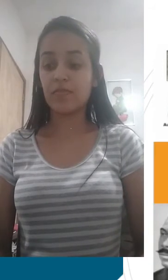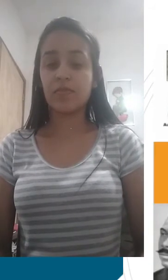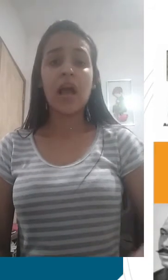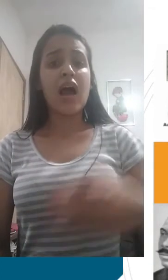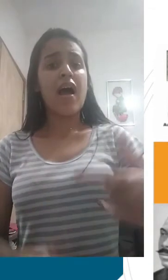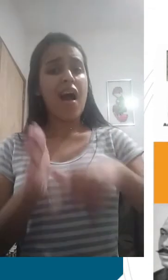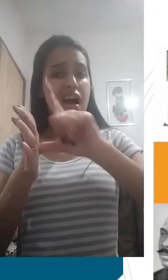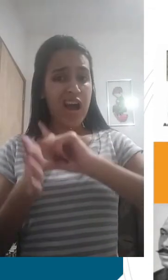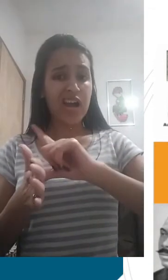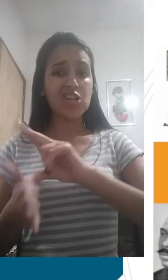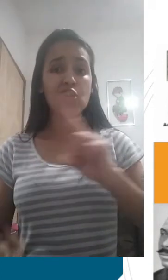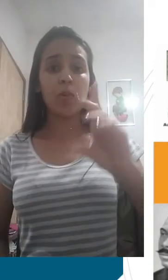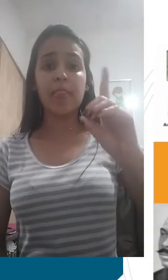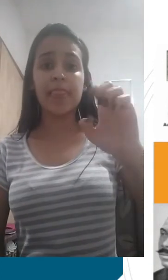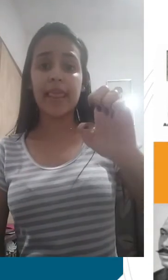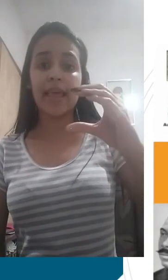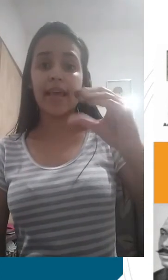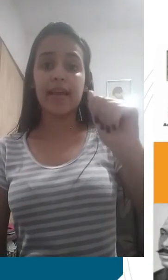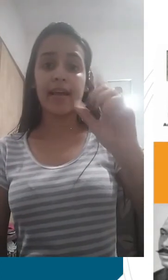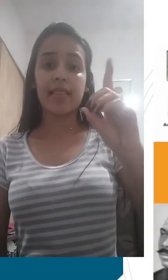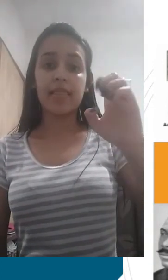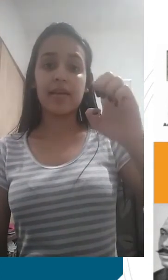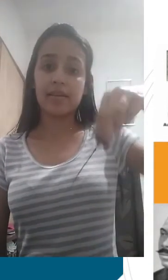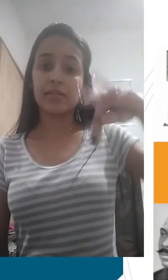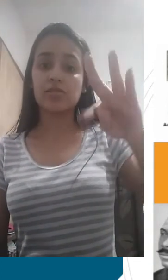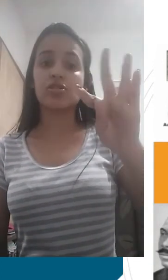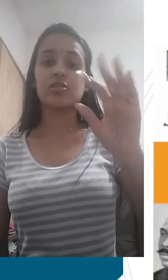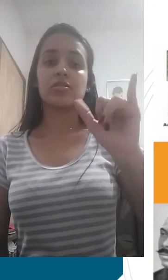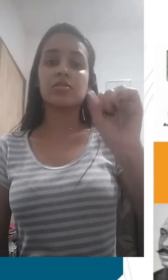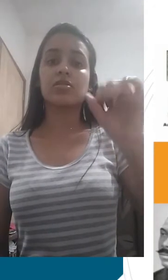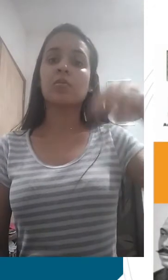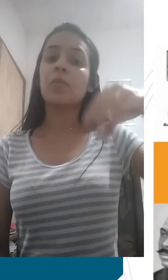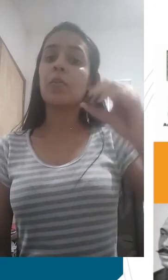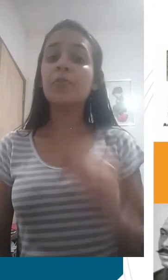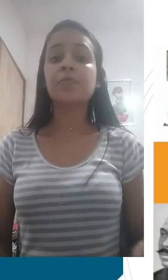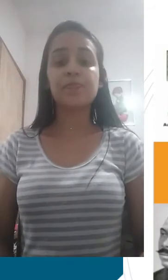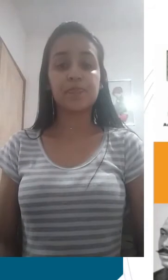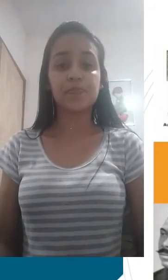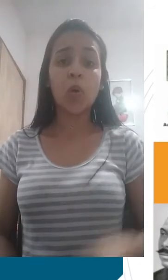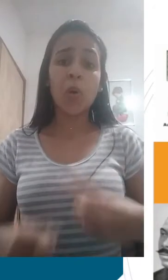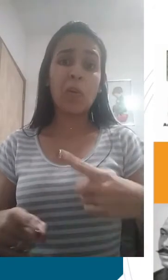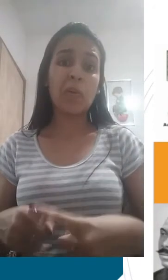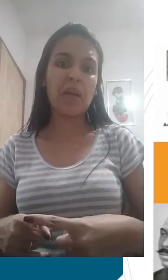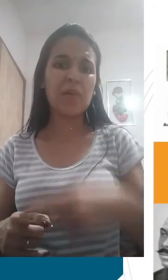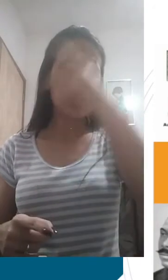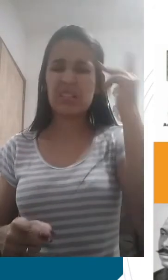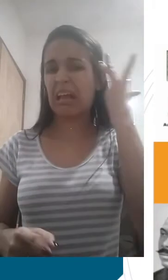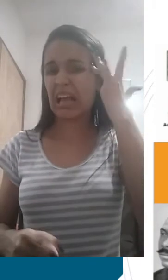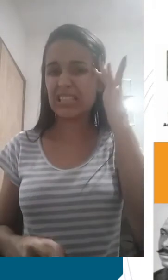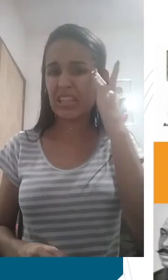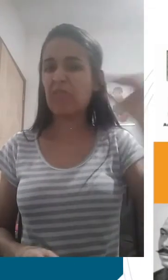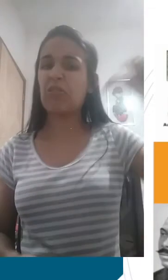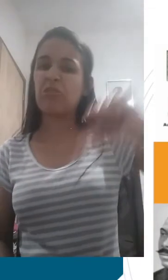como decadentismo, em referência à inferioridade da estética simbolista em comparação aos